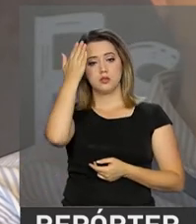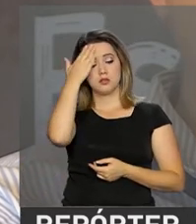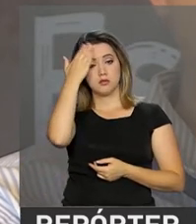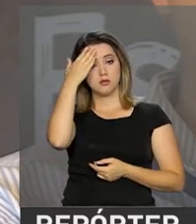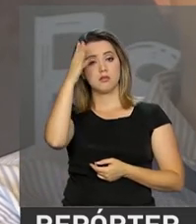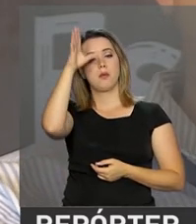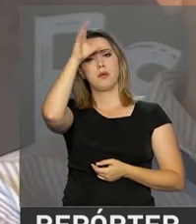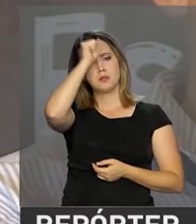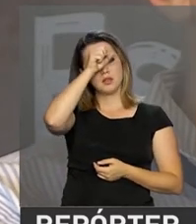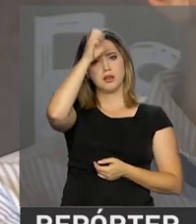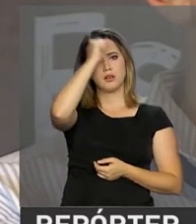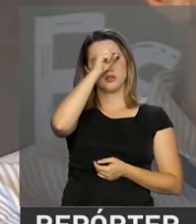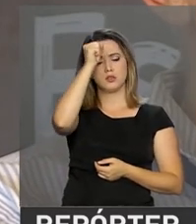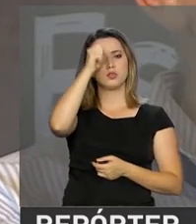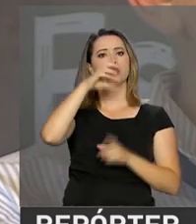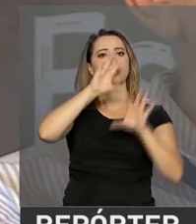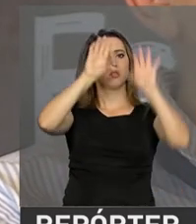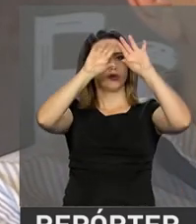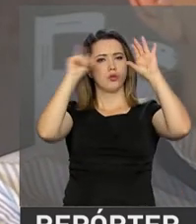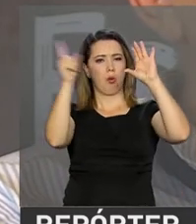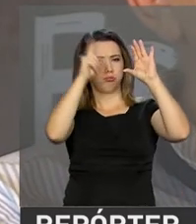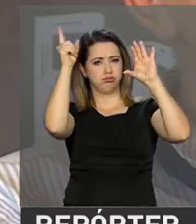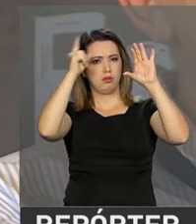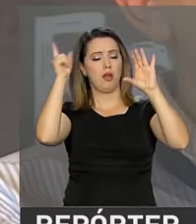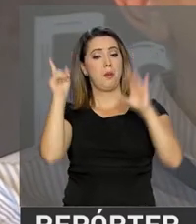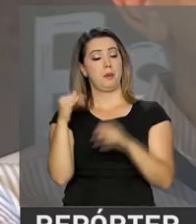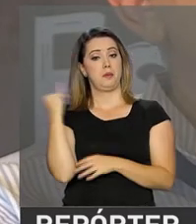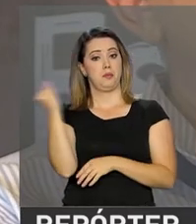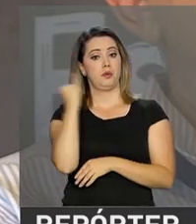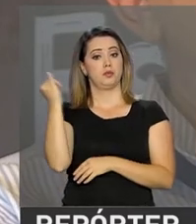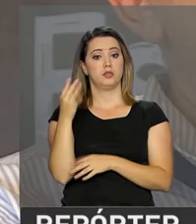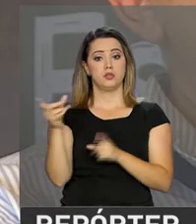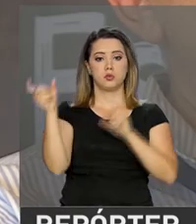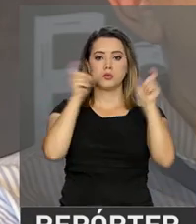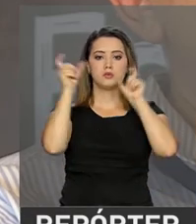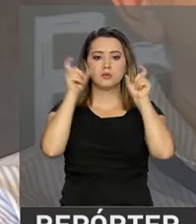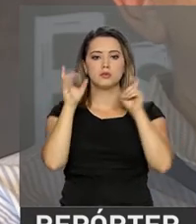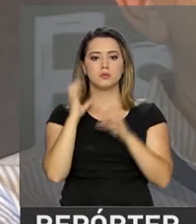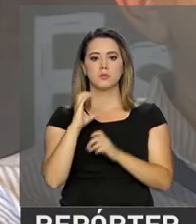excelente veículo para você atrair o jovem para a área da ciência.